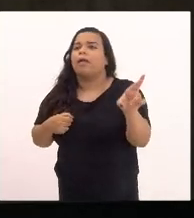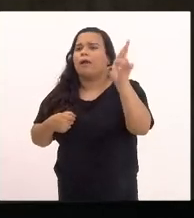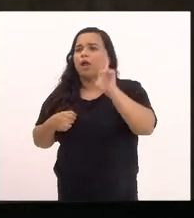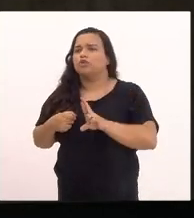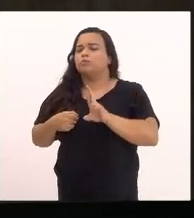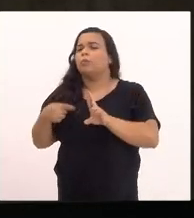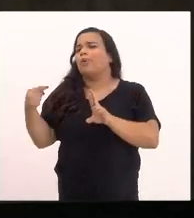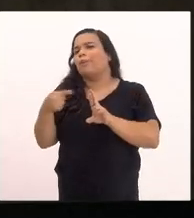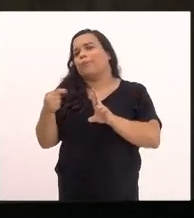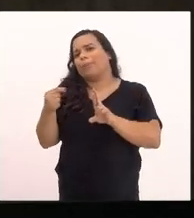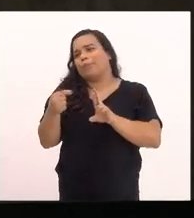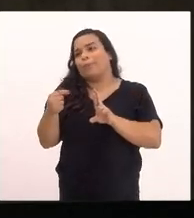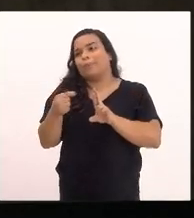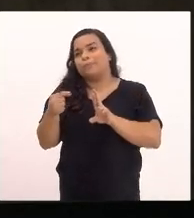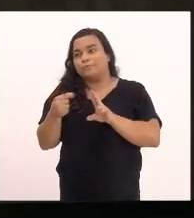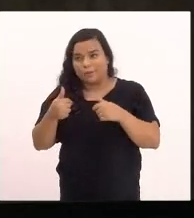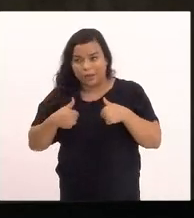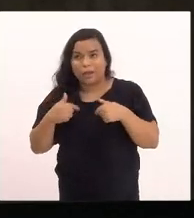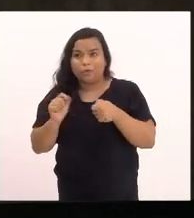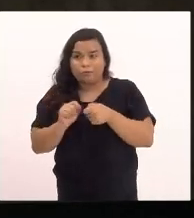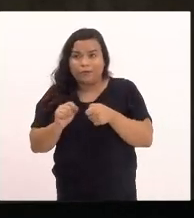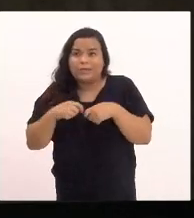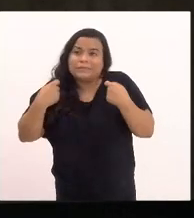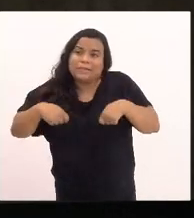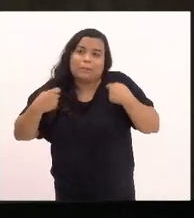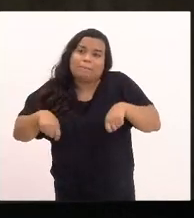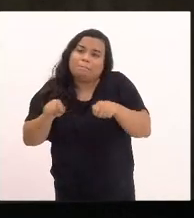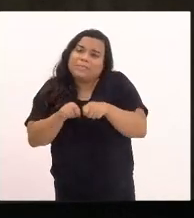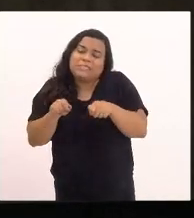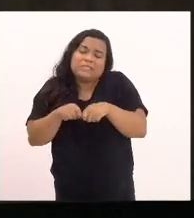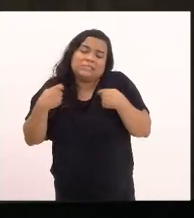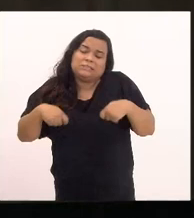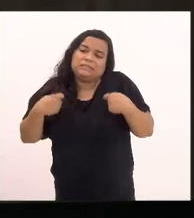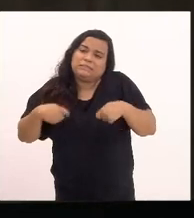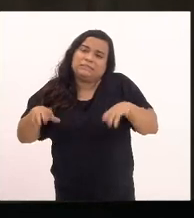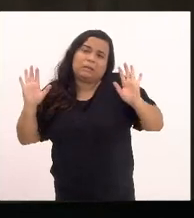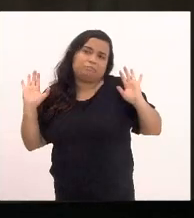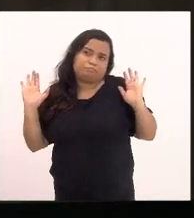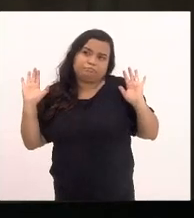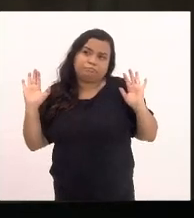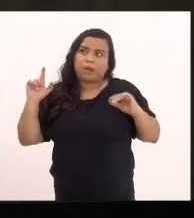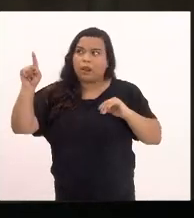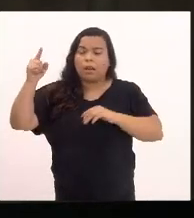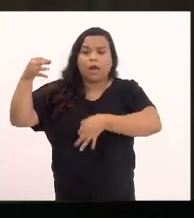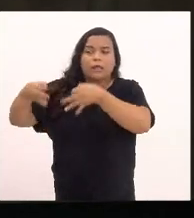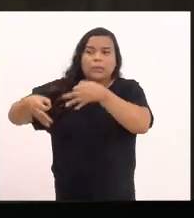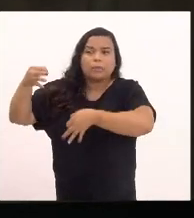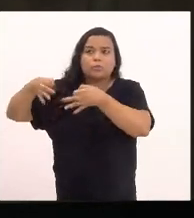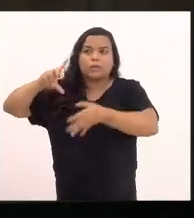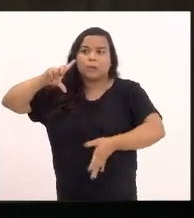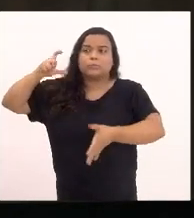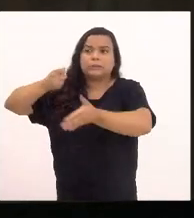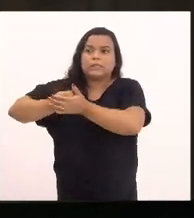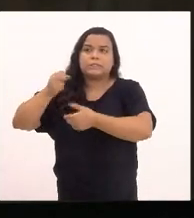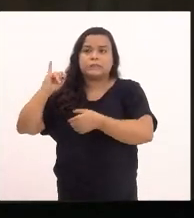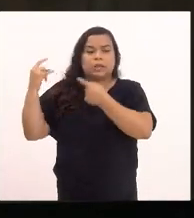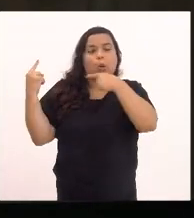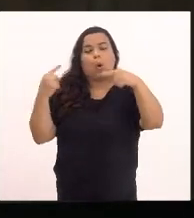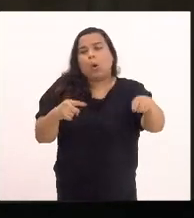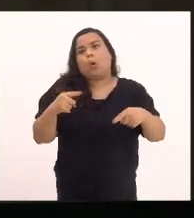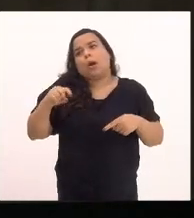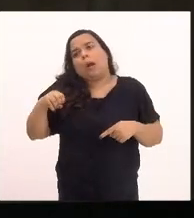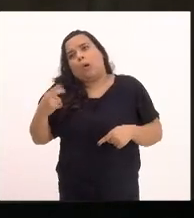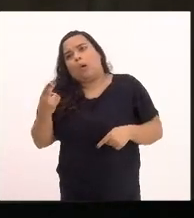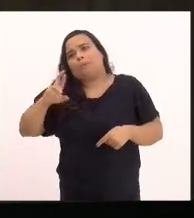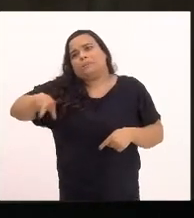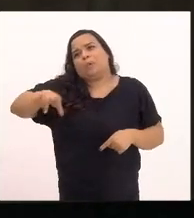seguinte: eu vou fazer o que eu tenho que fazer, e o Supremo vai decidir se afronta ou não.